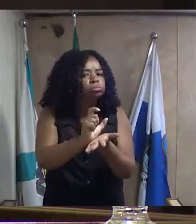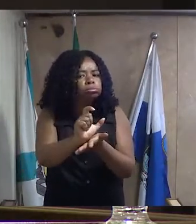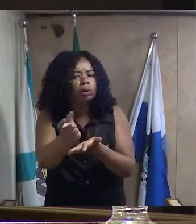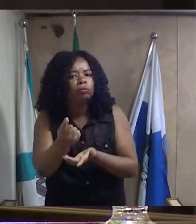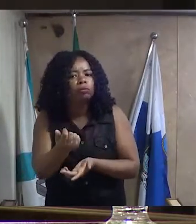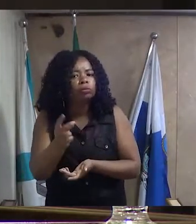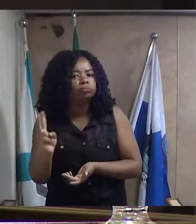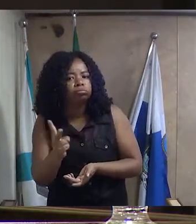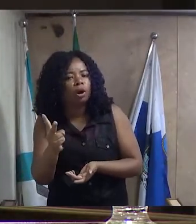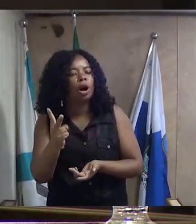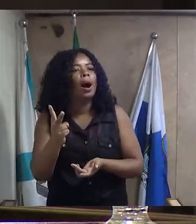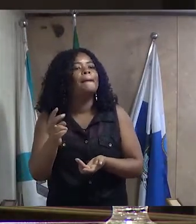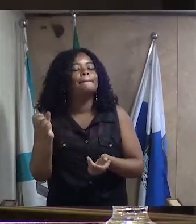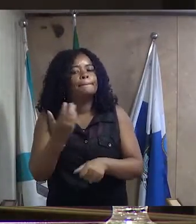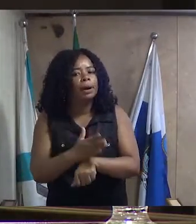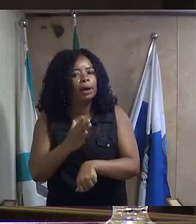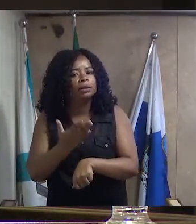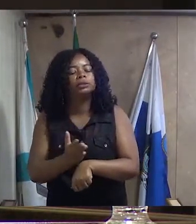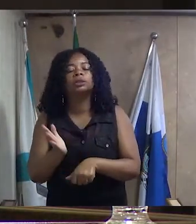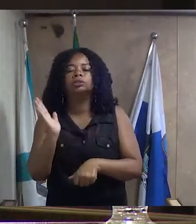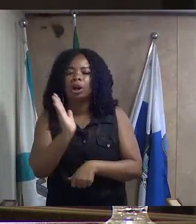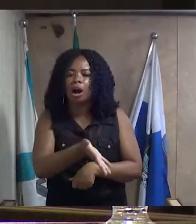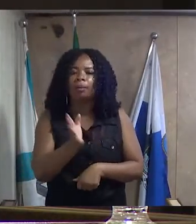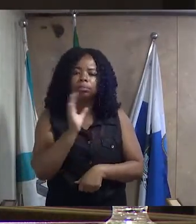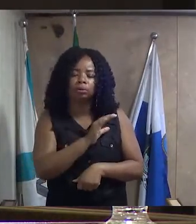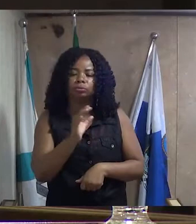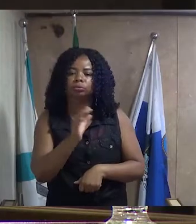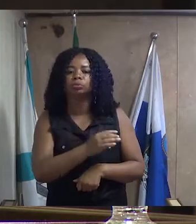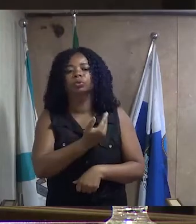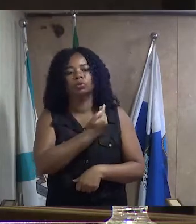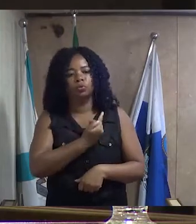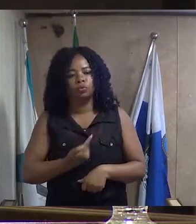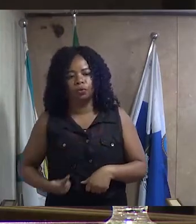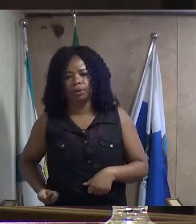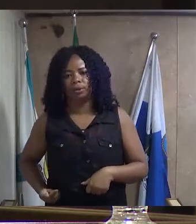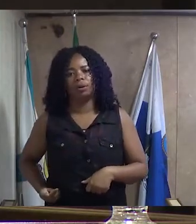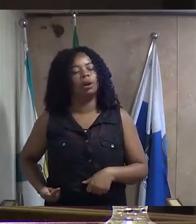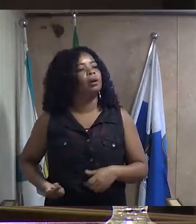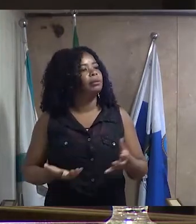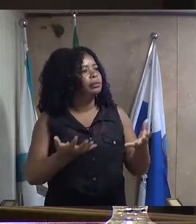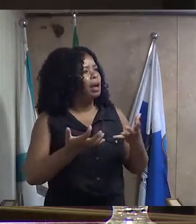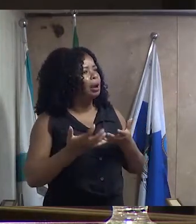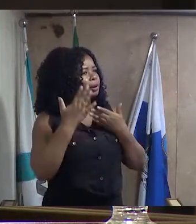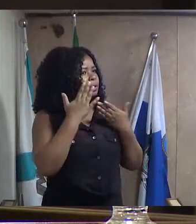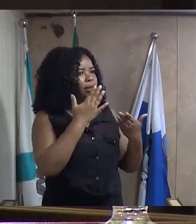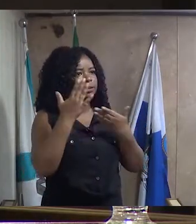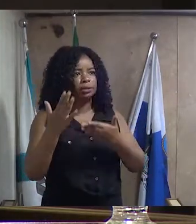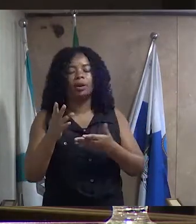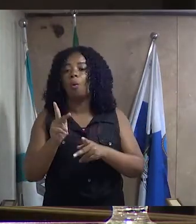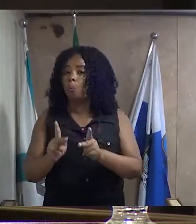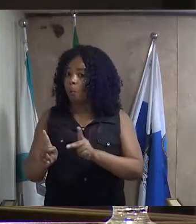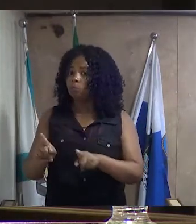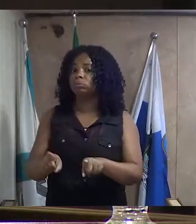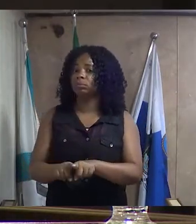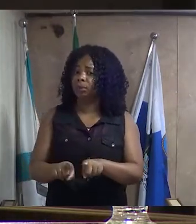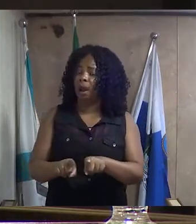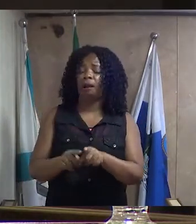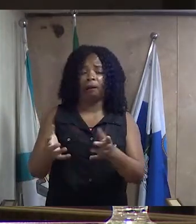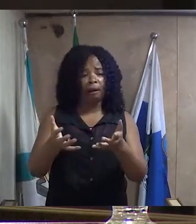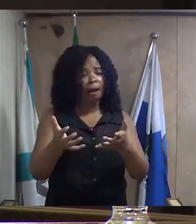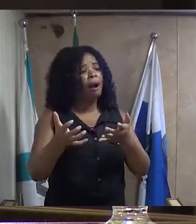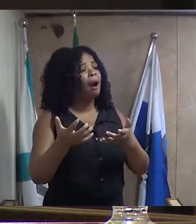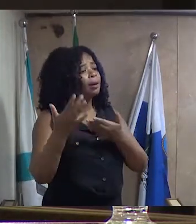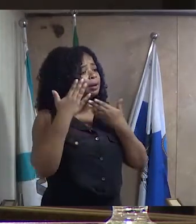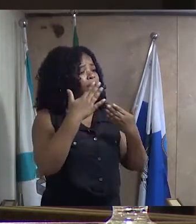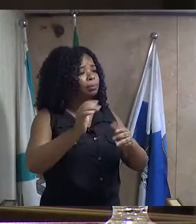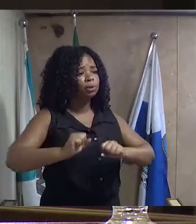imediata do governo. E eu só tenho a agradecer. A população também só tem a agradecer pelo empenho dessa